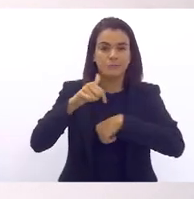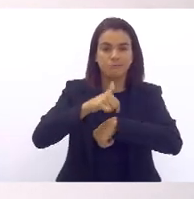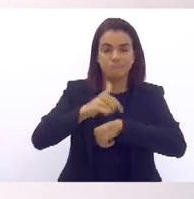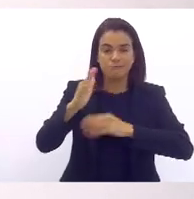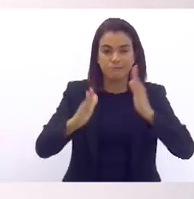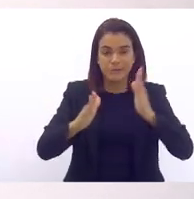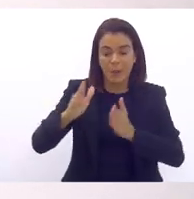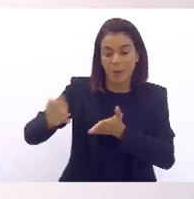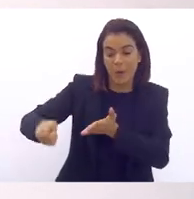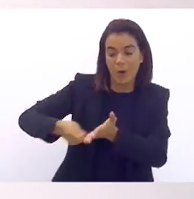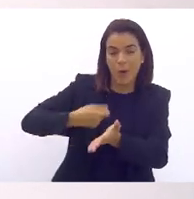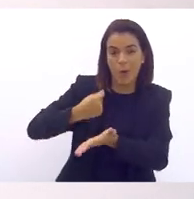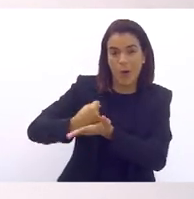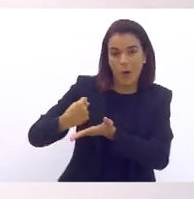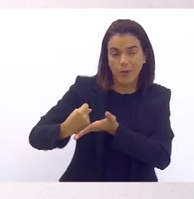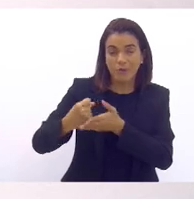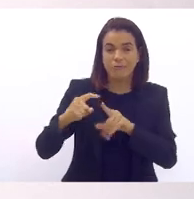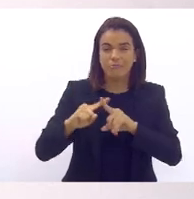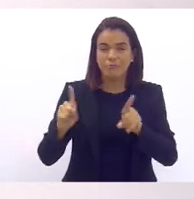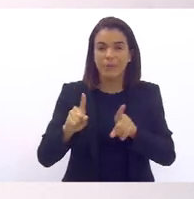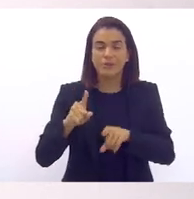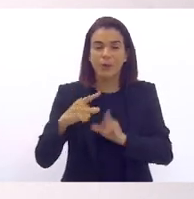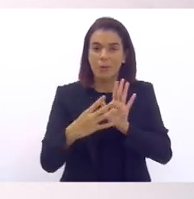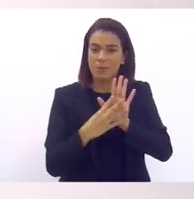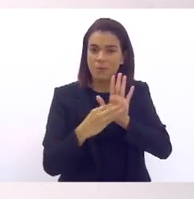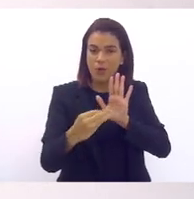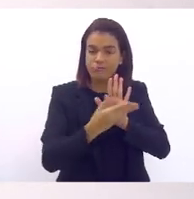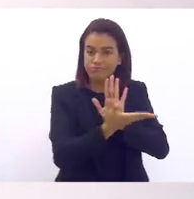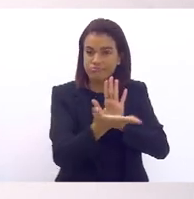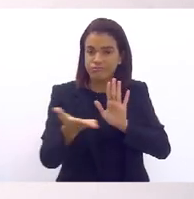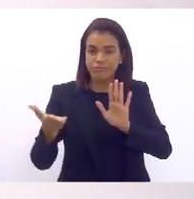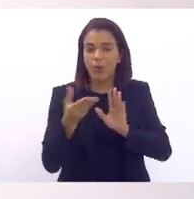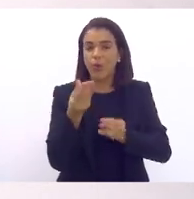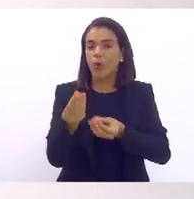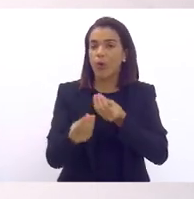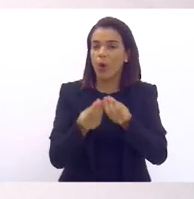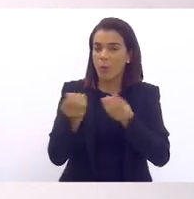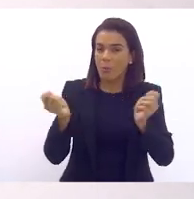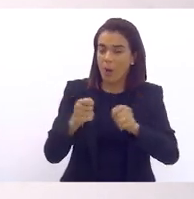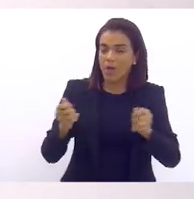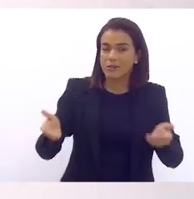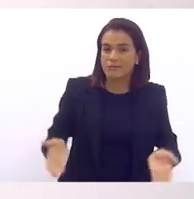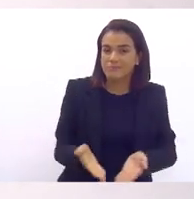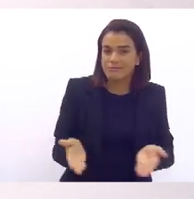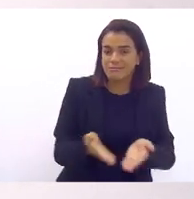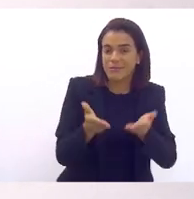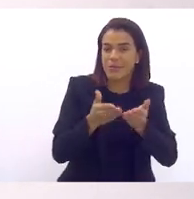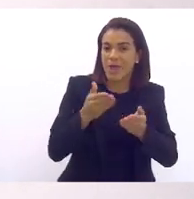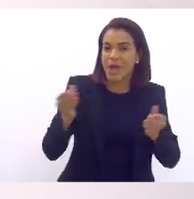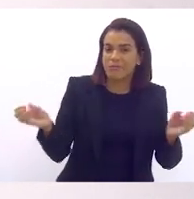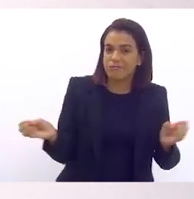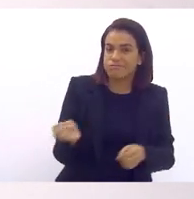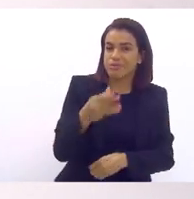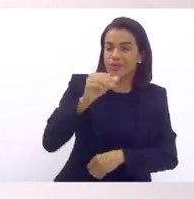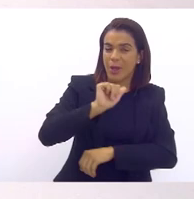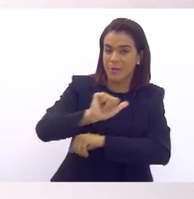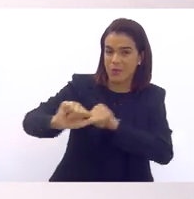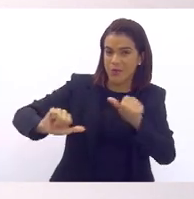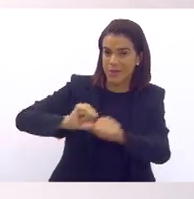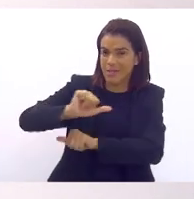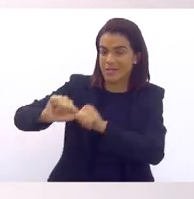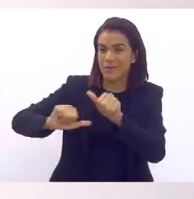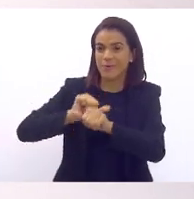assinou o contrato mas eu trago esse exemplo como um exemplo de como você pode estimular a Inovação a partir de